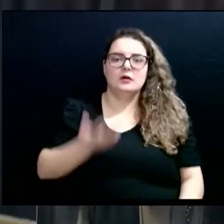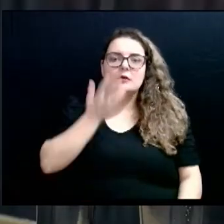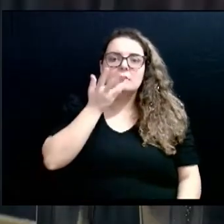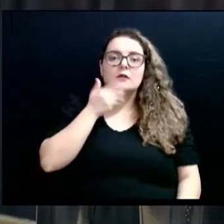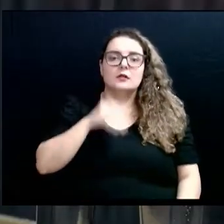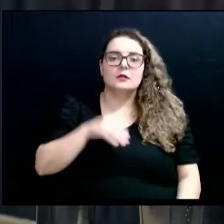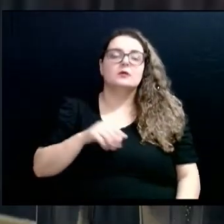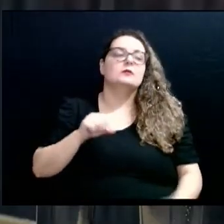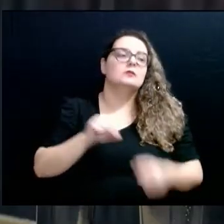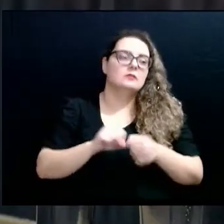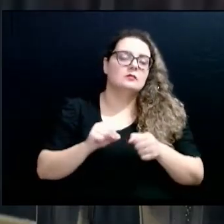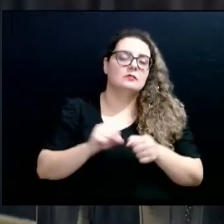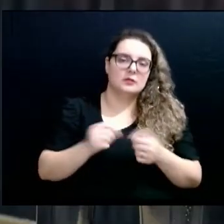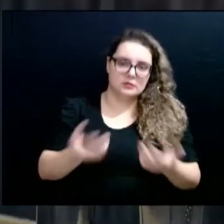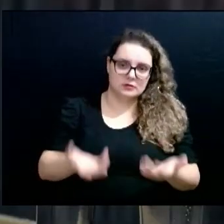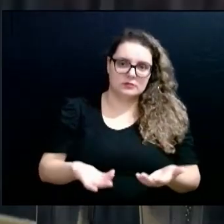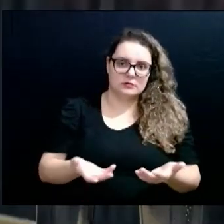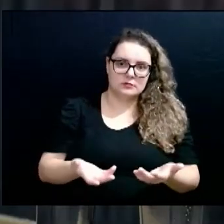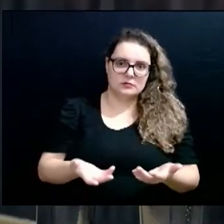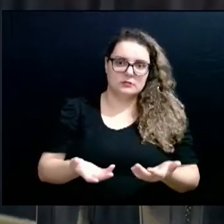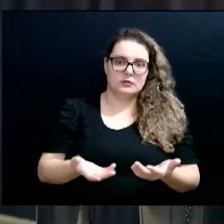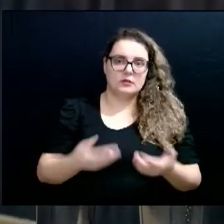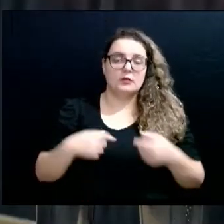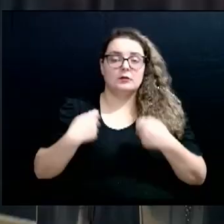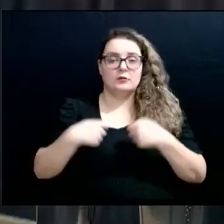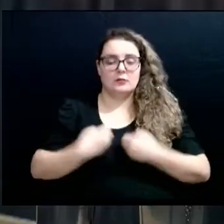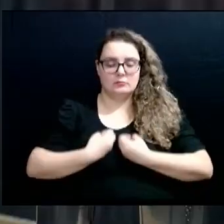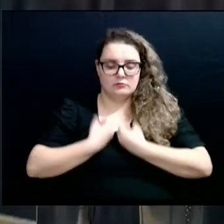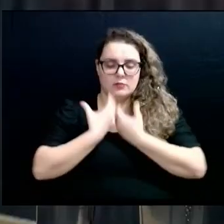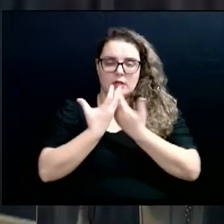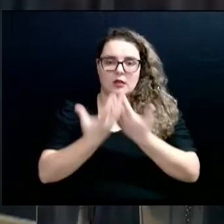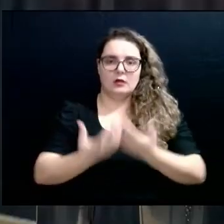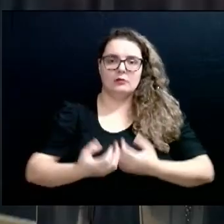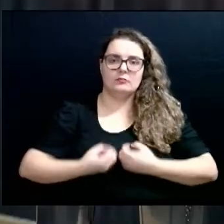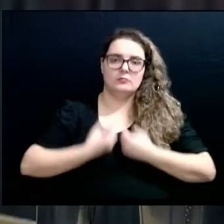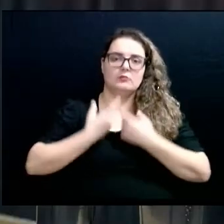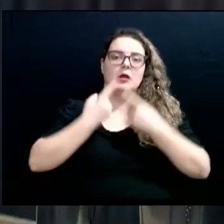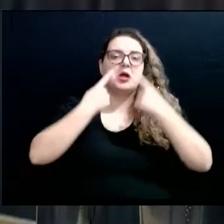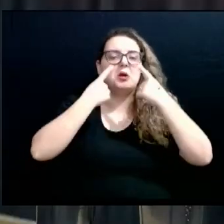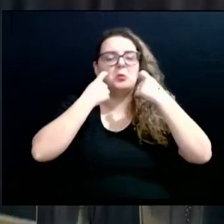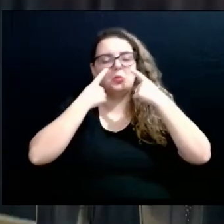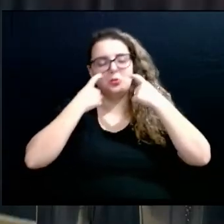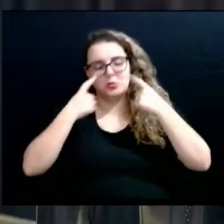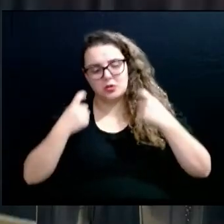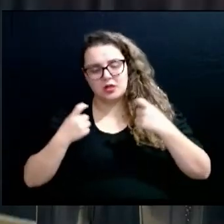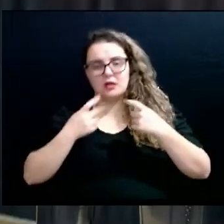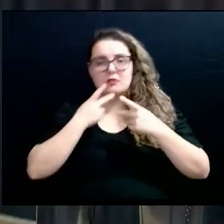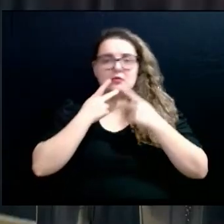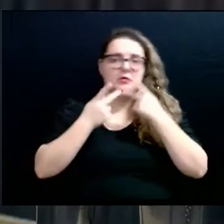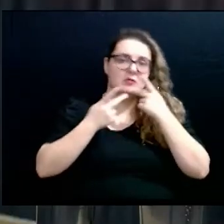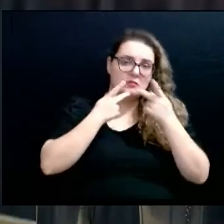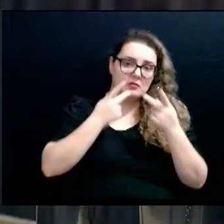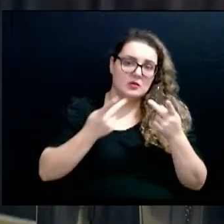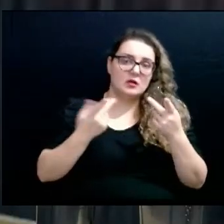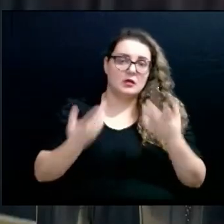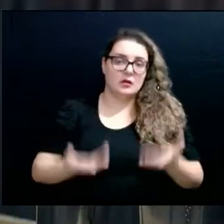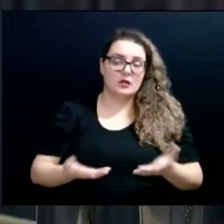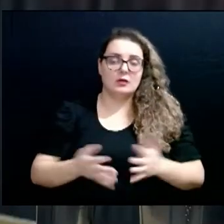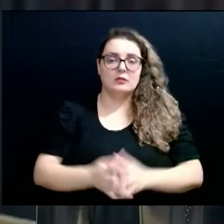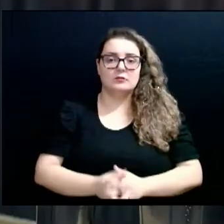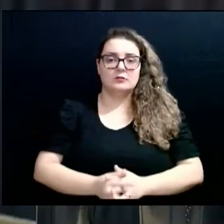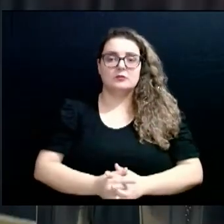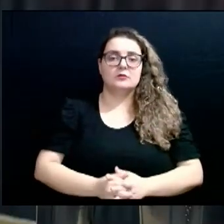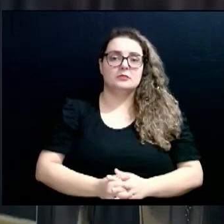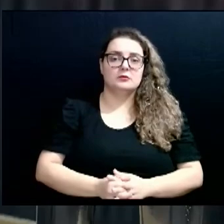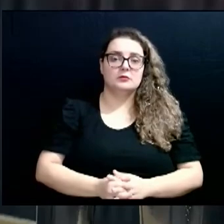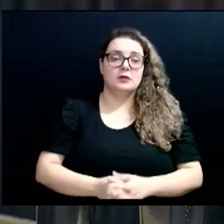cabecinha faz. Então, ela precisa pôr pra fora, ela precisa chorar, ela precisa falar sobre aquilo, né? Ela precisa que o